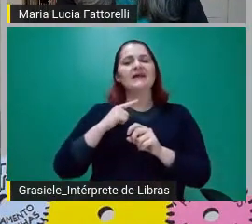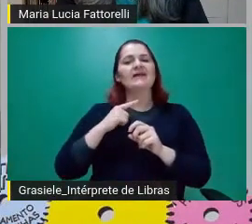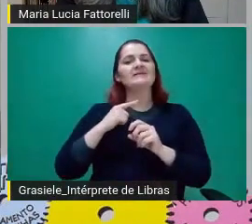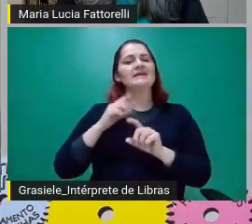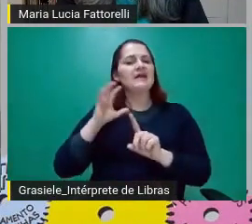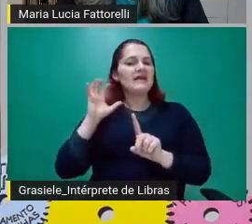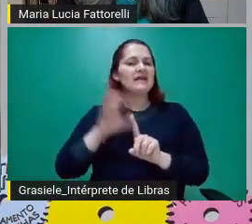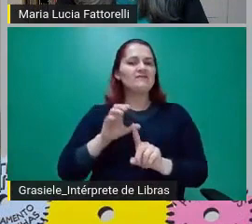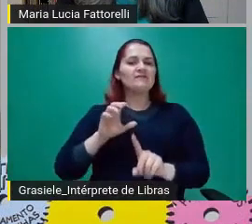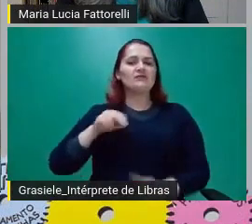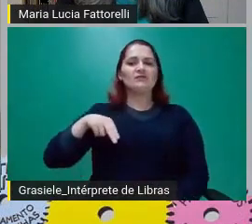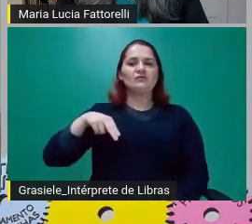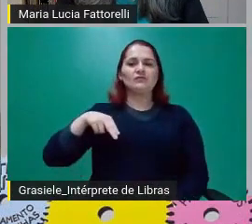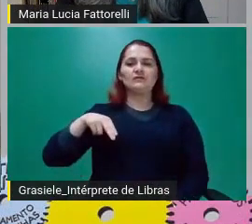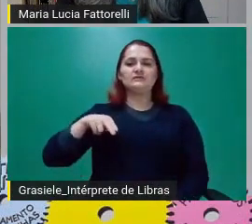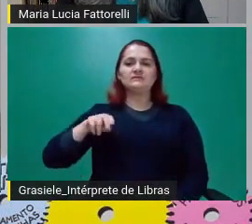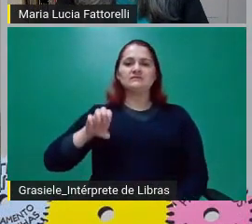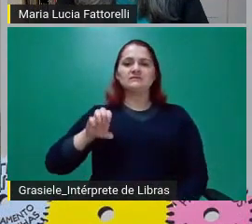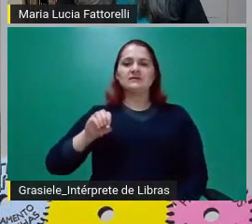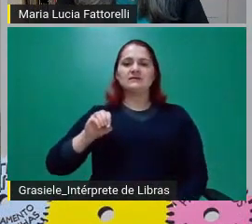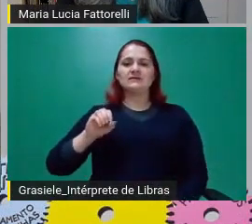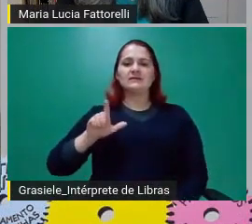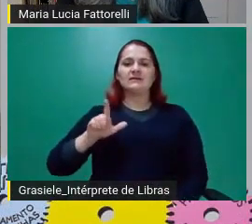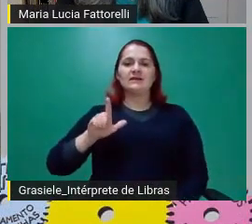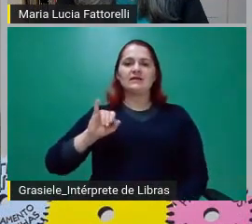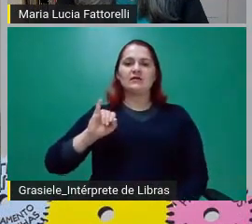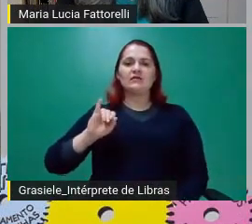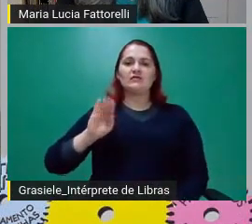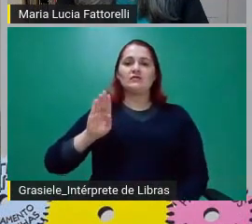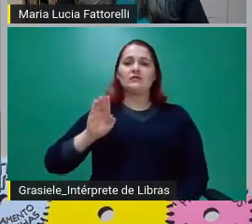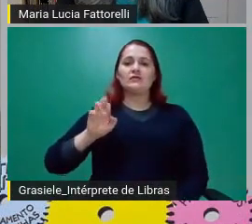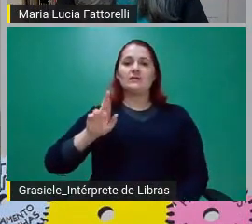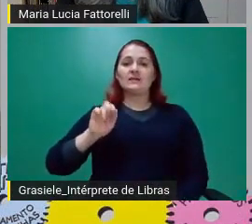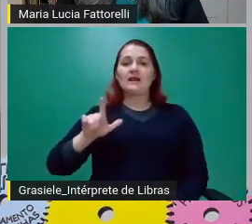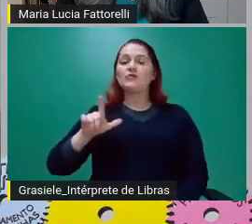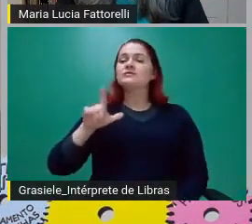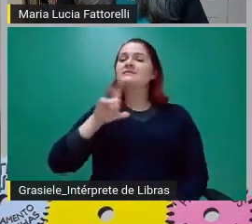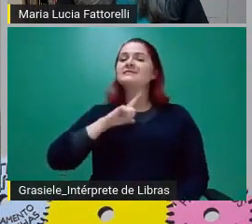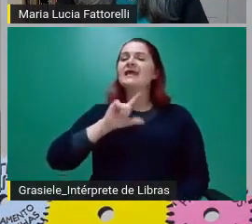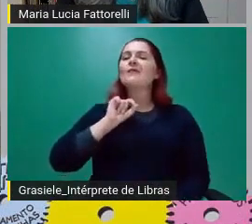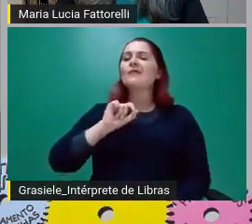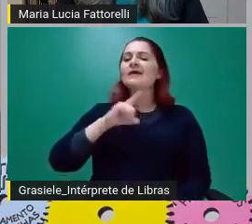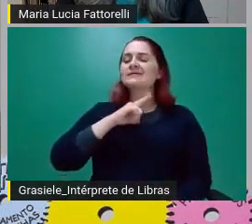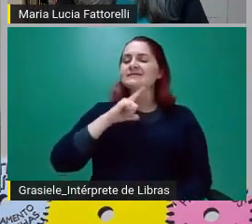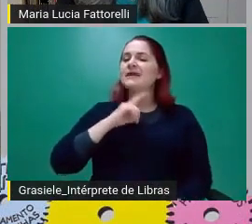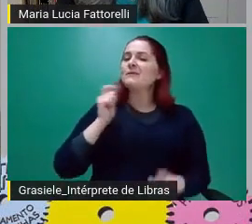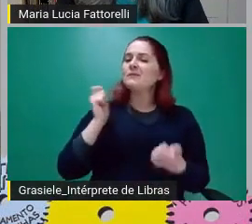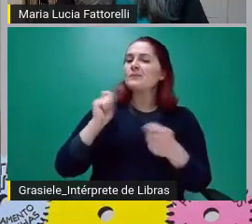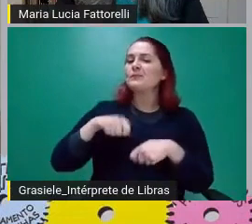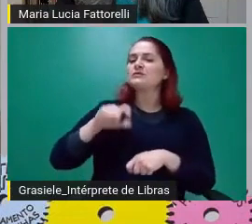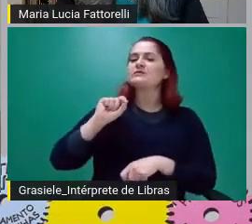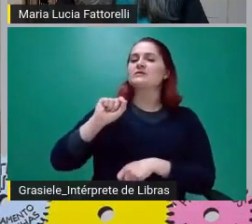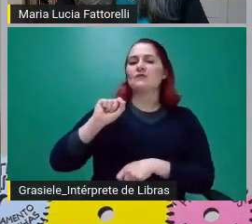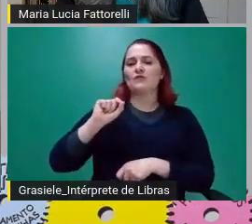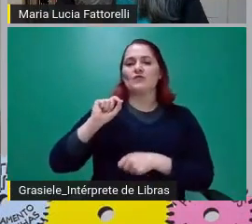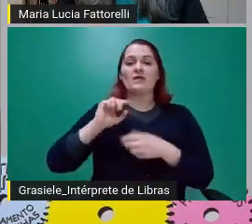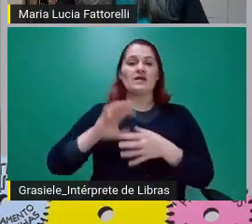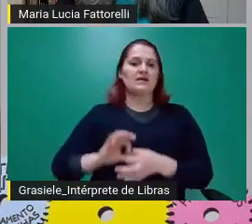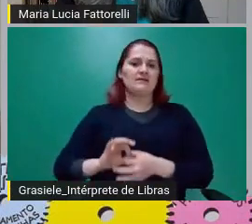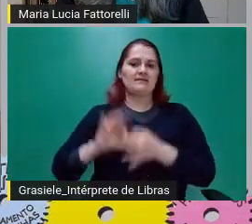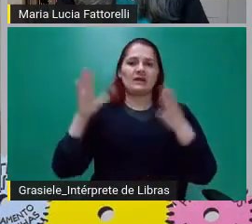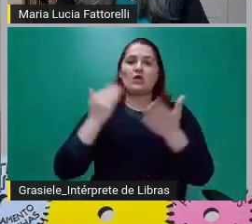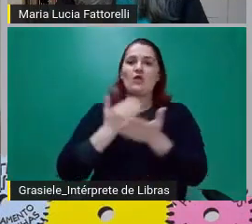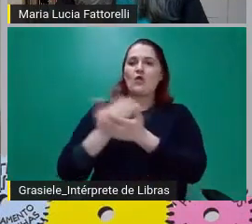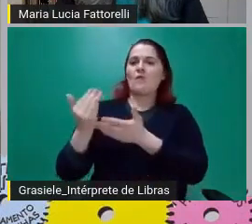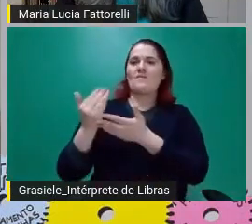da privatização da educação pública, né? Esse processo, por exemplo, na educação superior se deu de forma